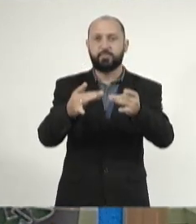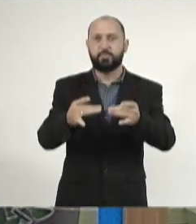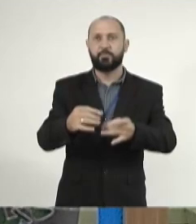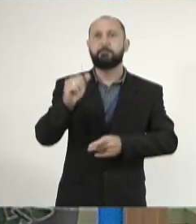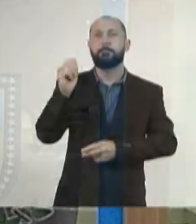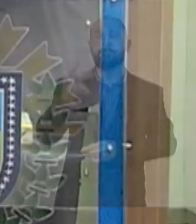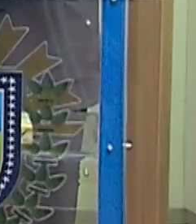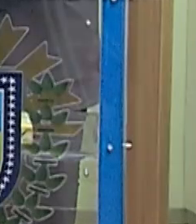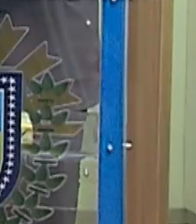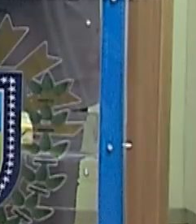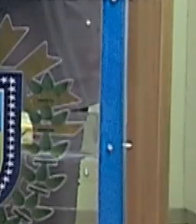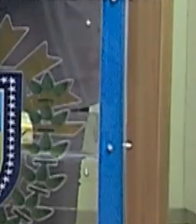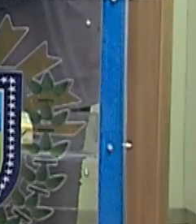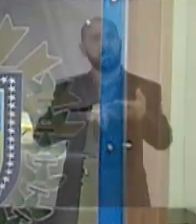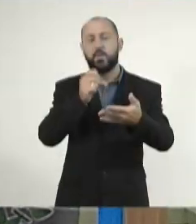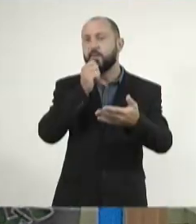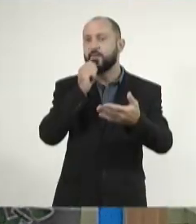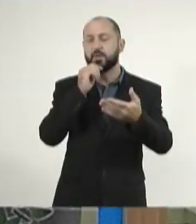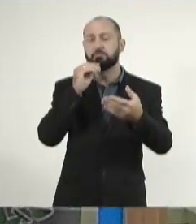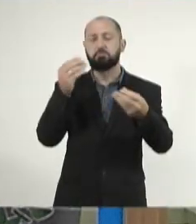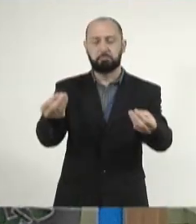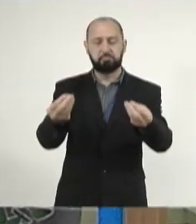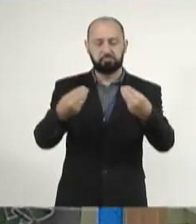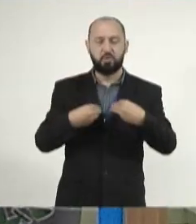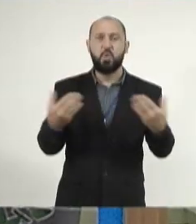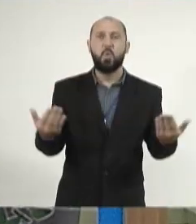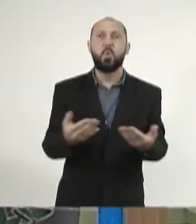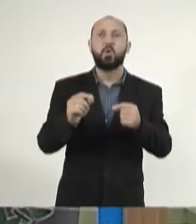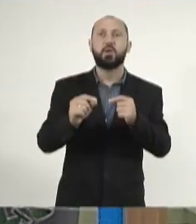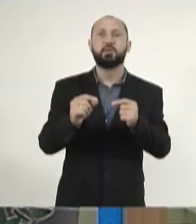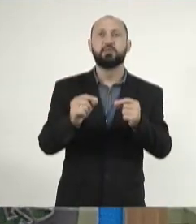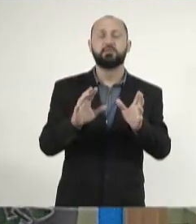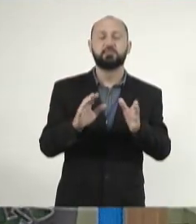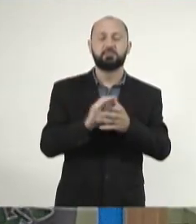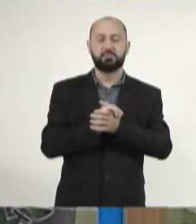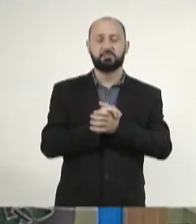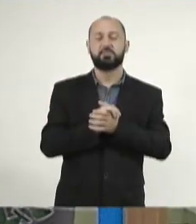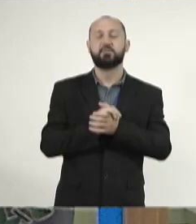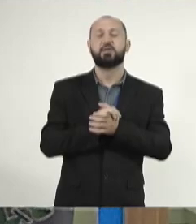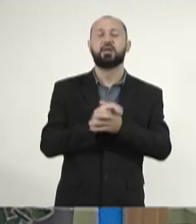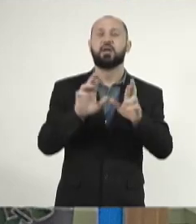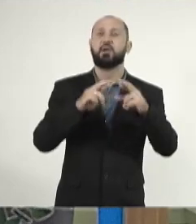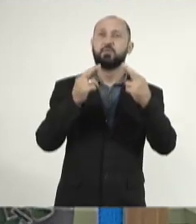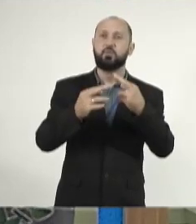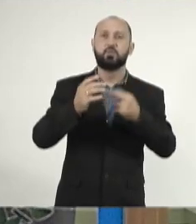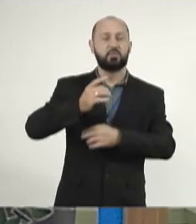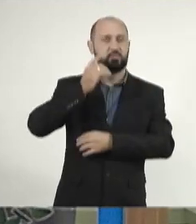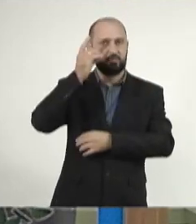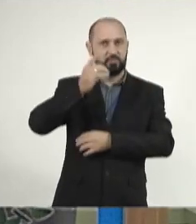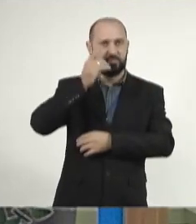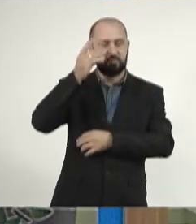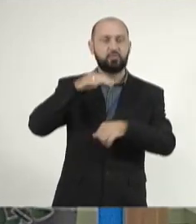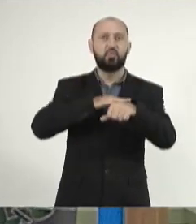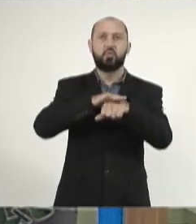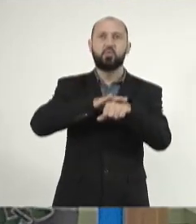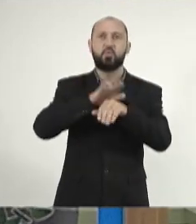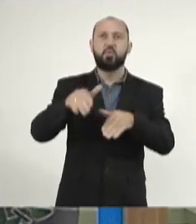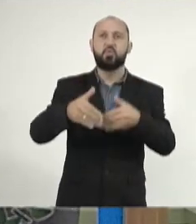horas da tarde, inclusive convidou todos os deputados estaduais para um plantio de mudas nativas aqui na sede do Poder